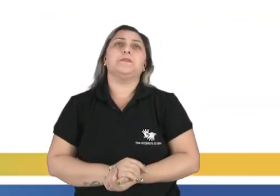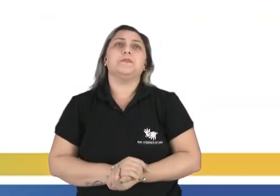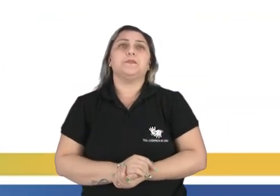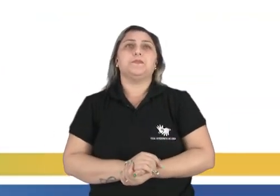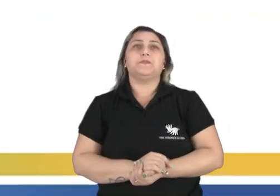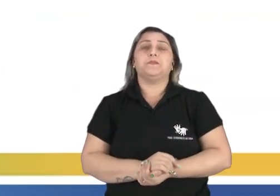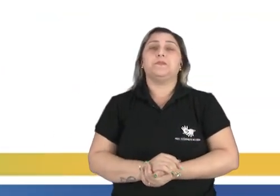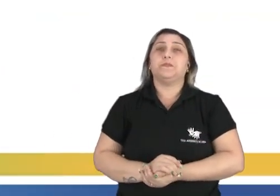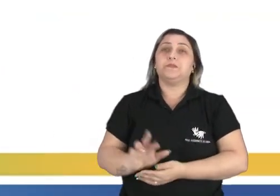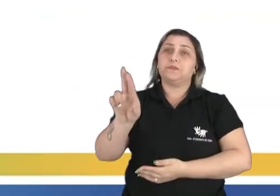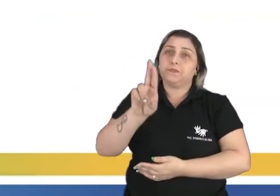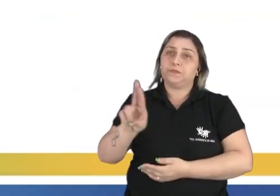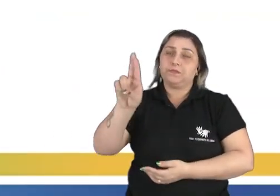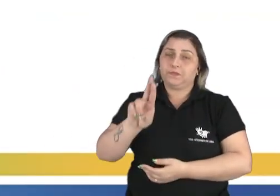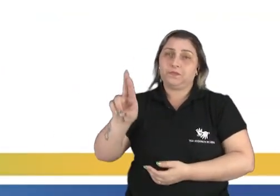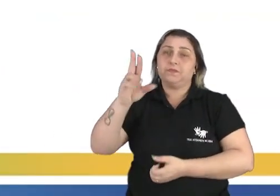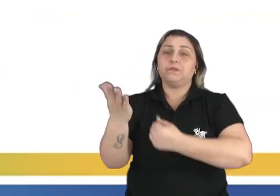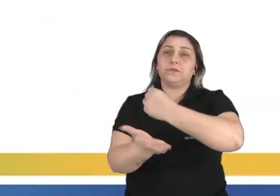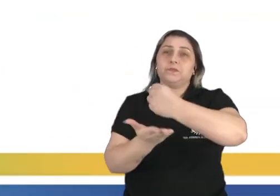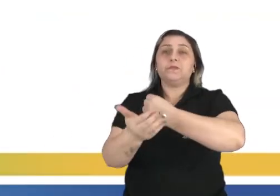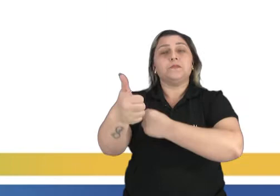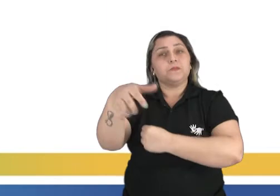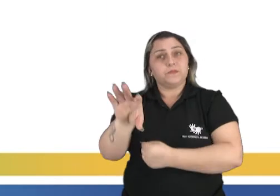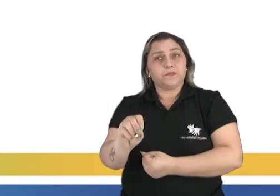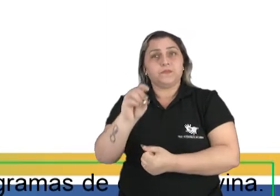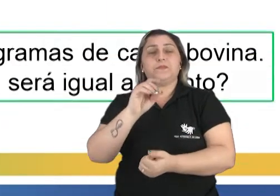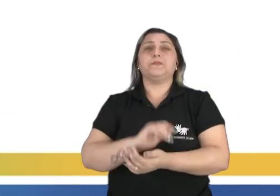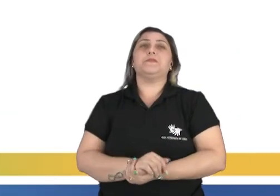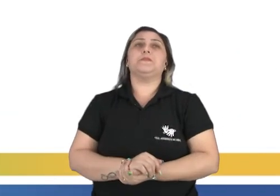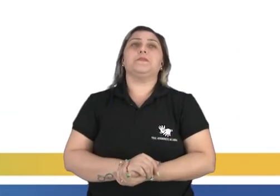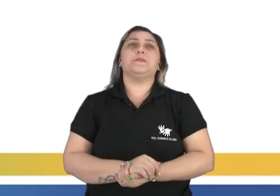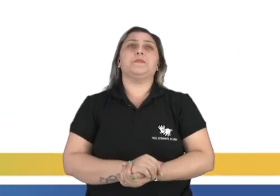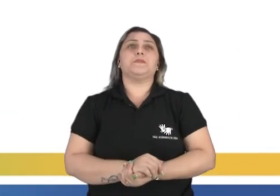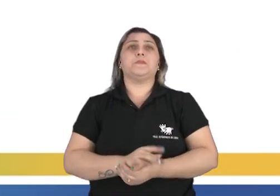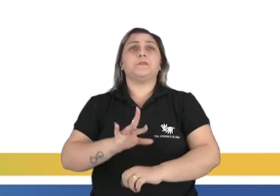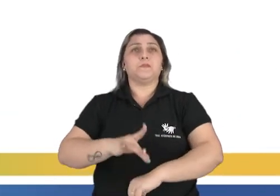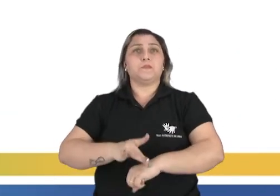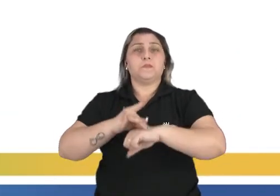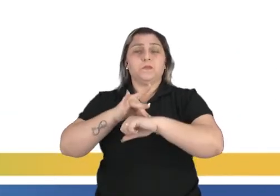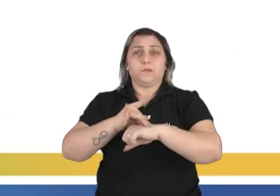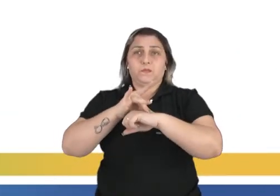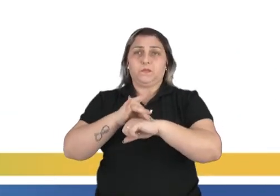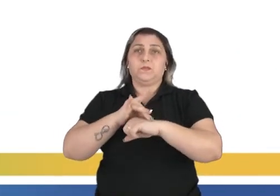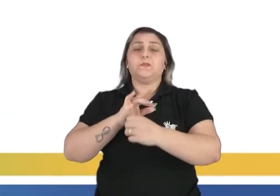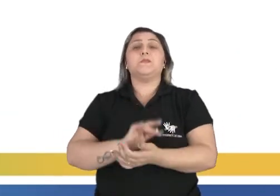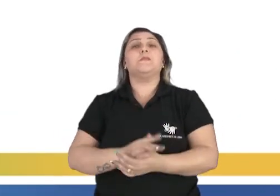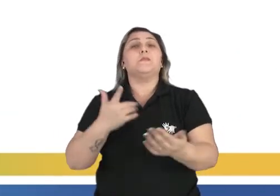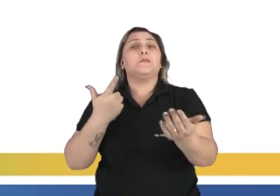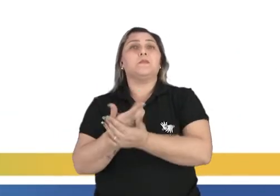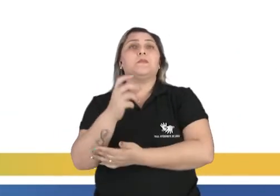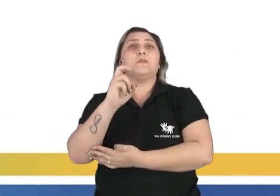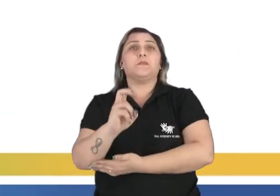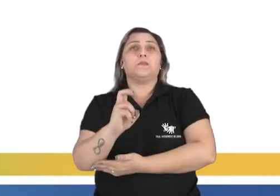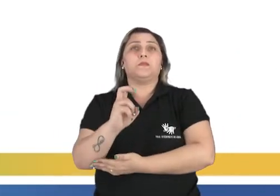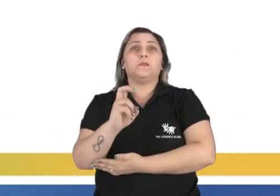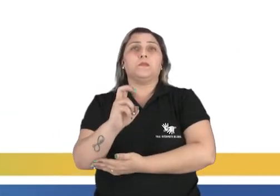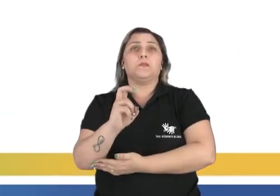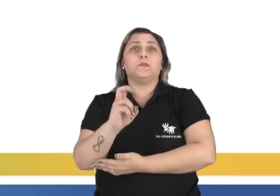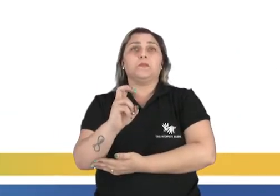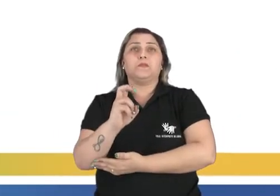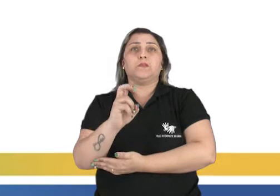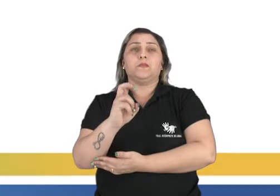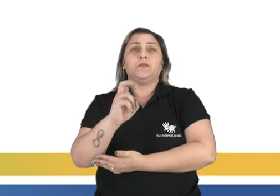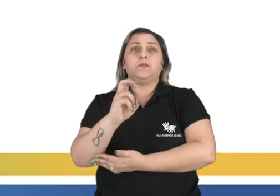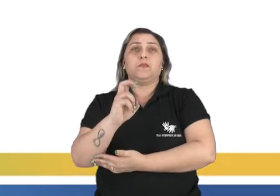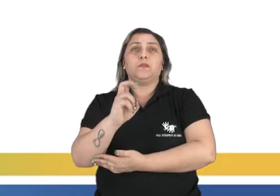Então, aqui vamos fazer o uso da base 10, né? Então, A questão fala que nós compramos 5 quilos de